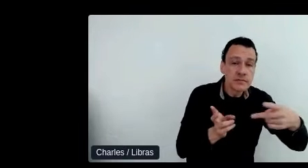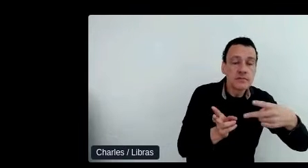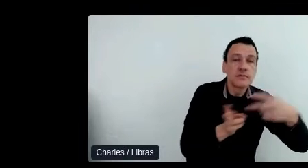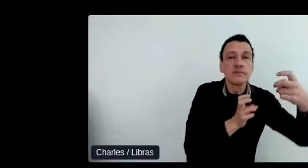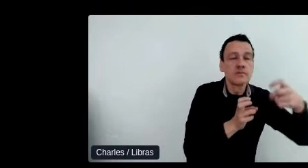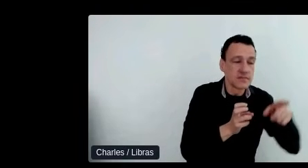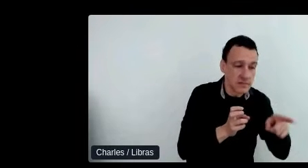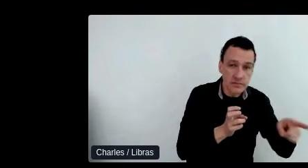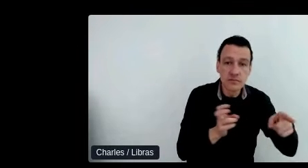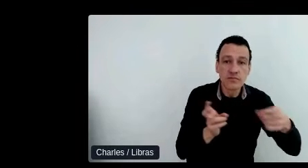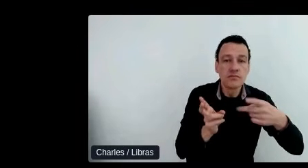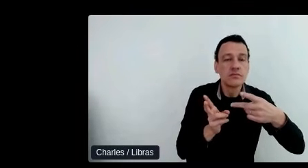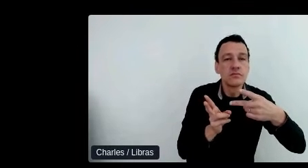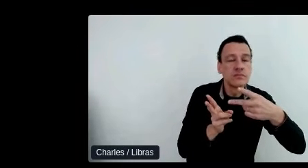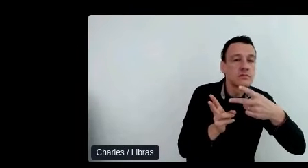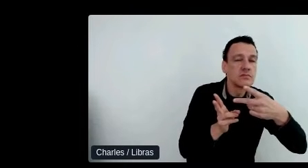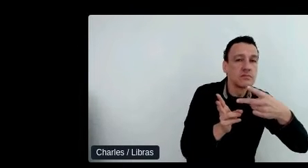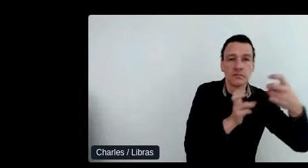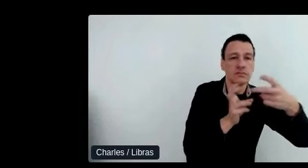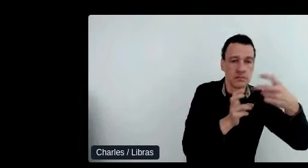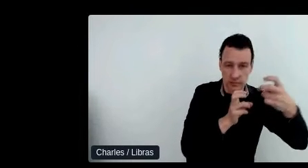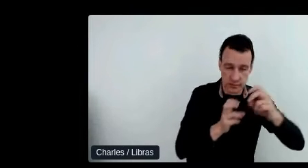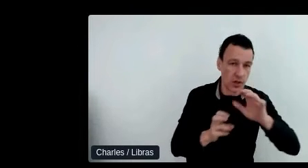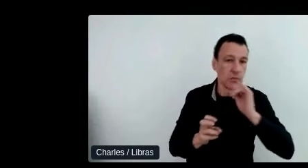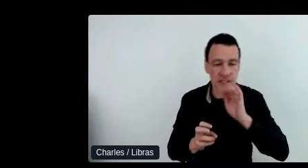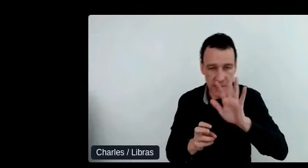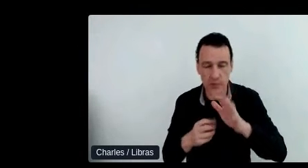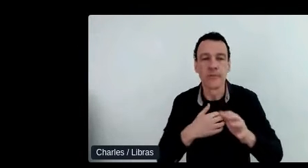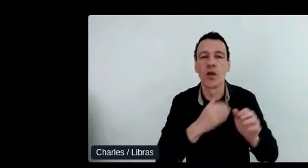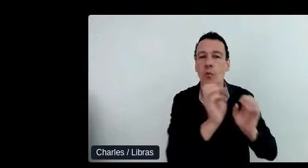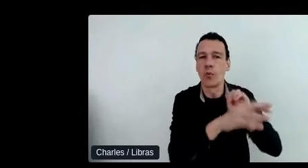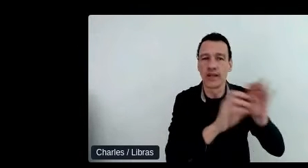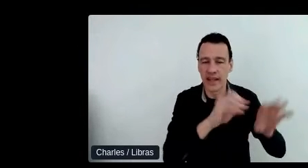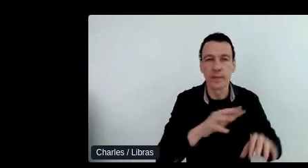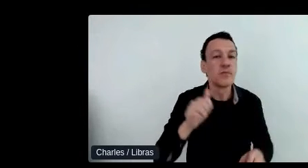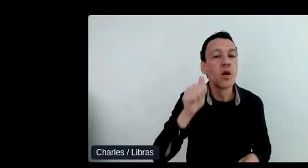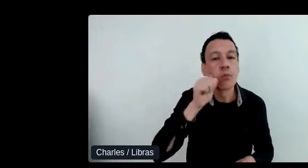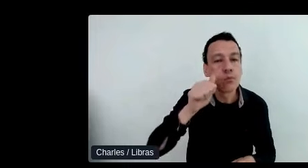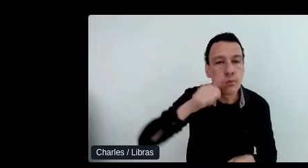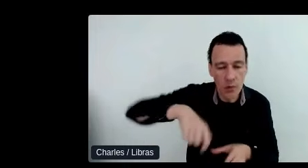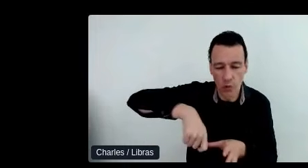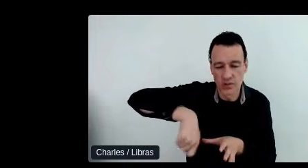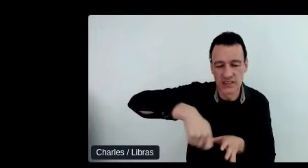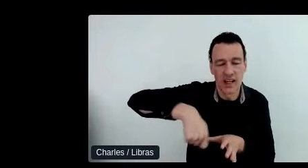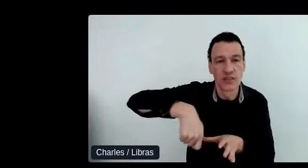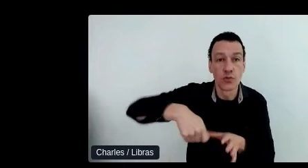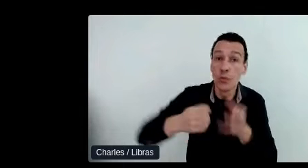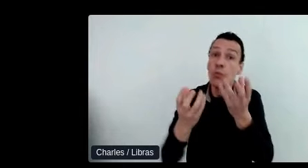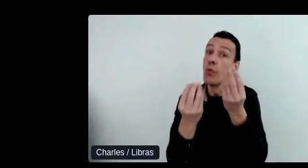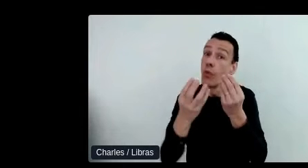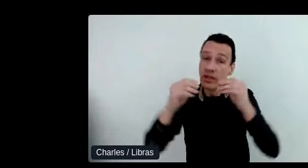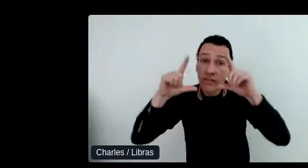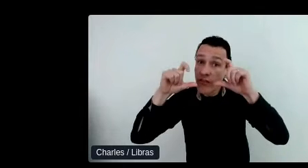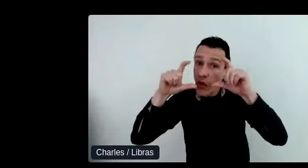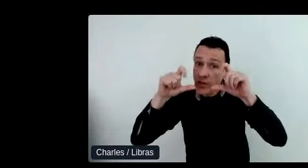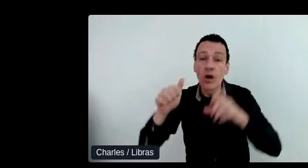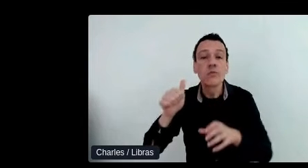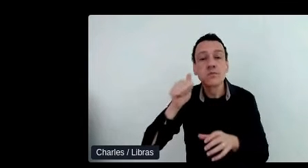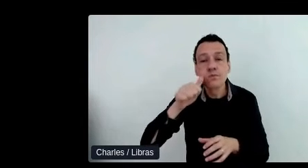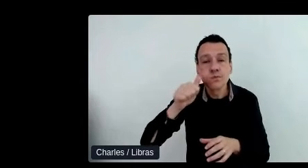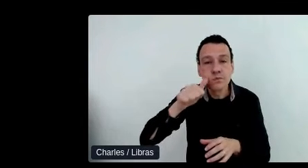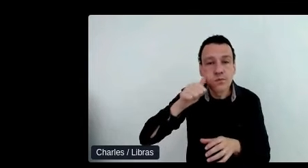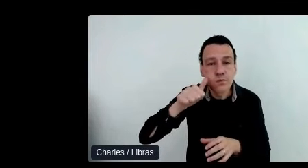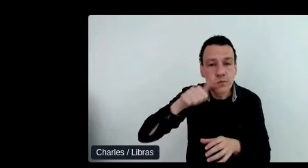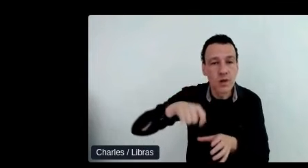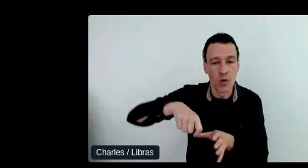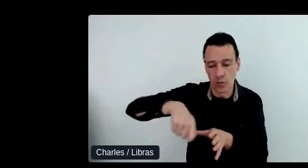cozinhando. E na hora da máquina fazer a classificação, ela não conseguiu. Ela simplesmente chegou na quarta imagem